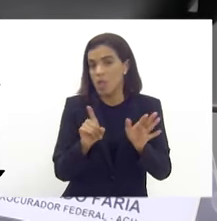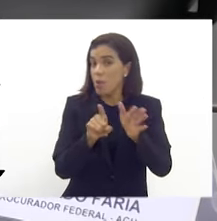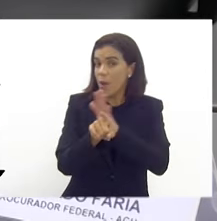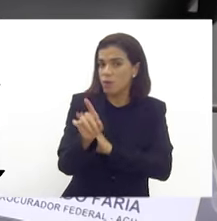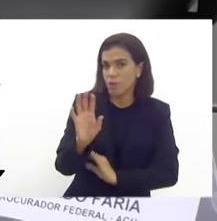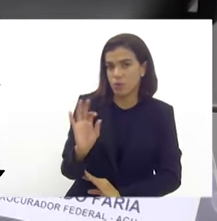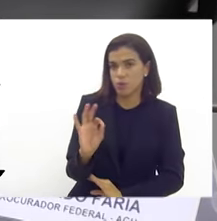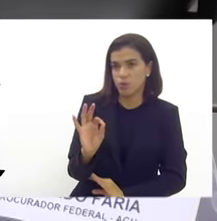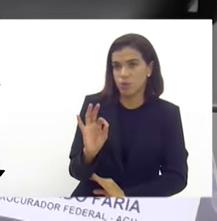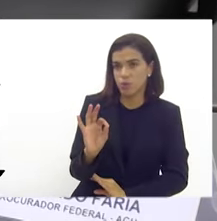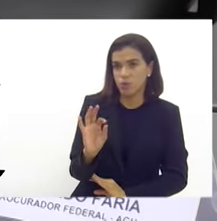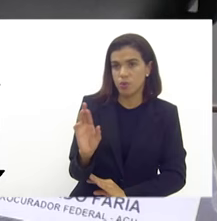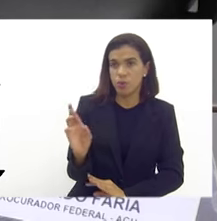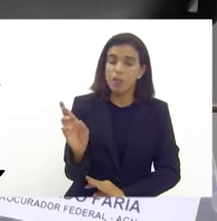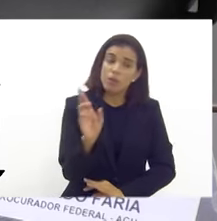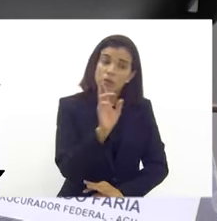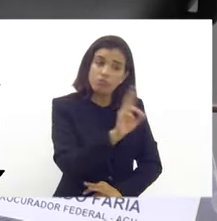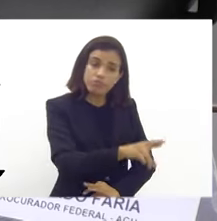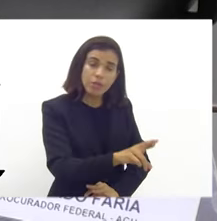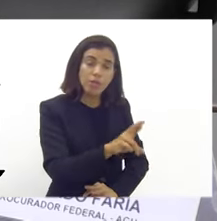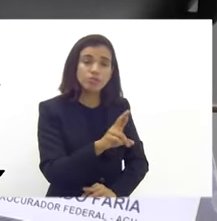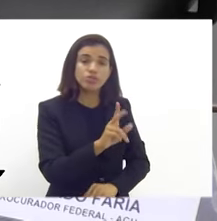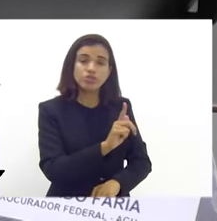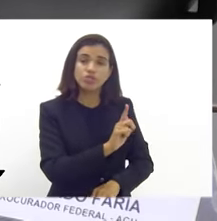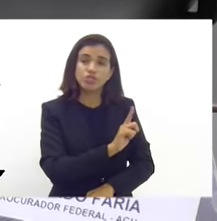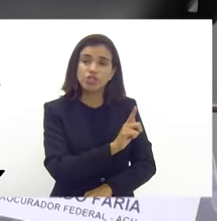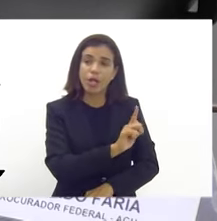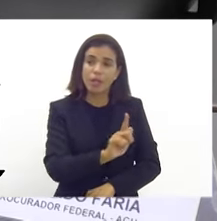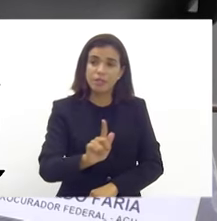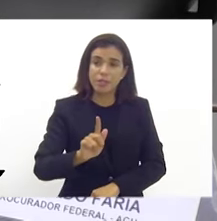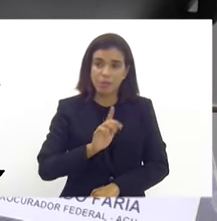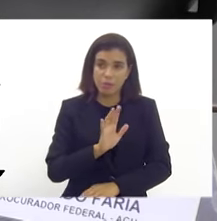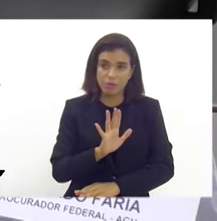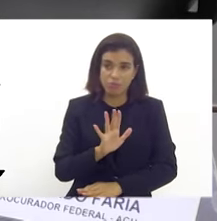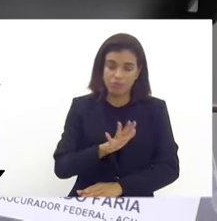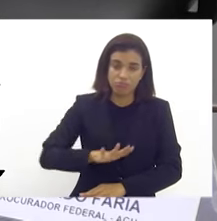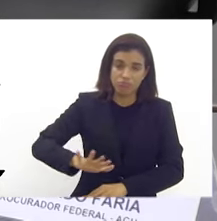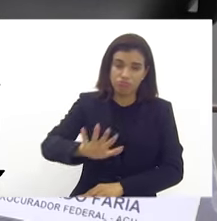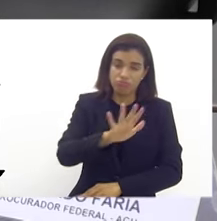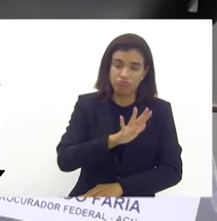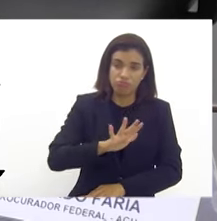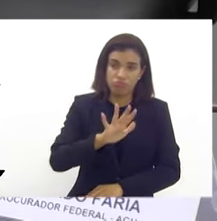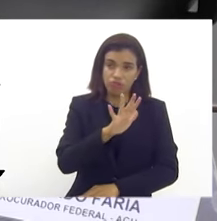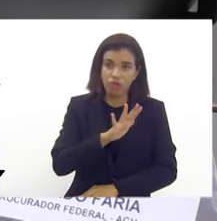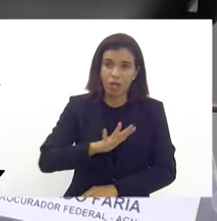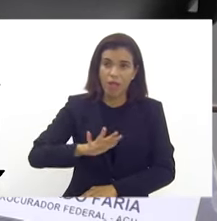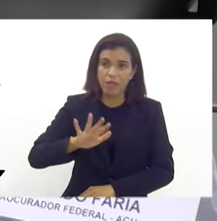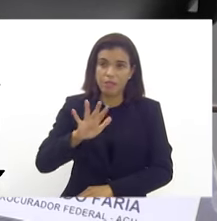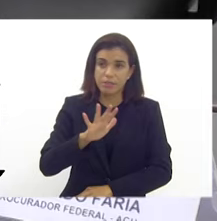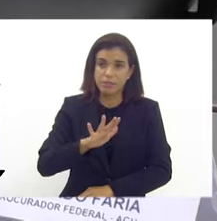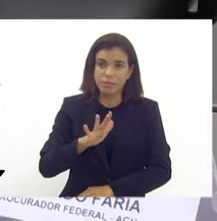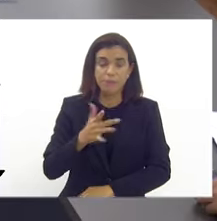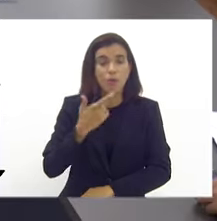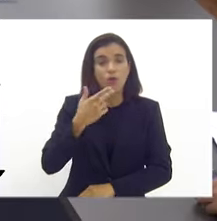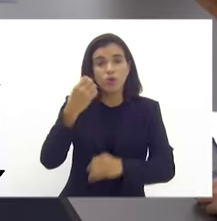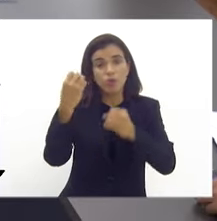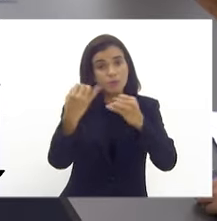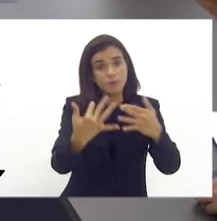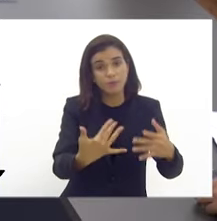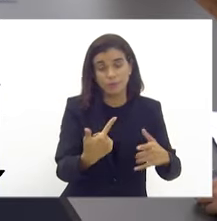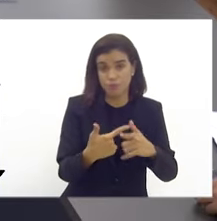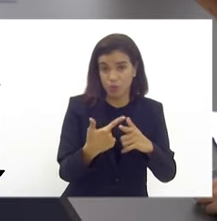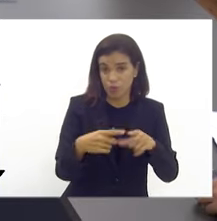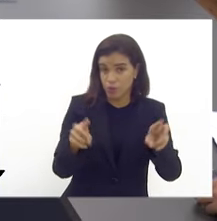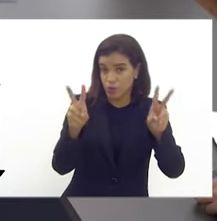senhor usou a lei do gerenciamento Costeiro e ela atribui competências Gerais dessas competências Gerais eu eu tô relatando porque com